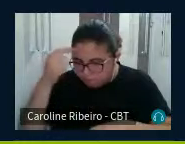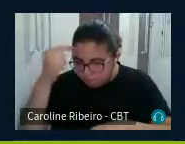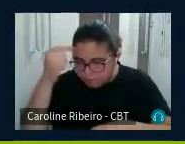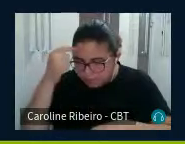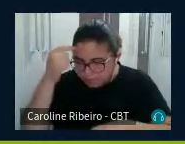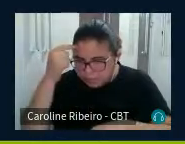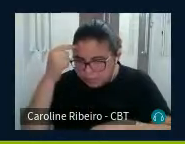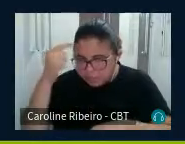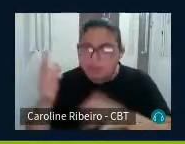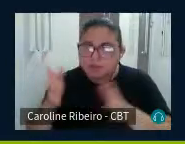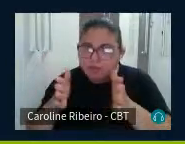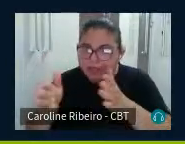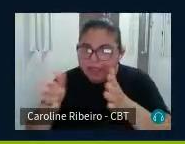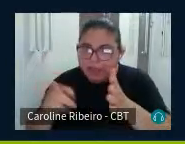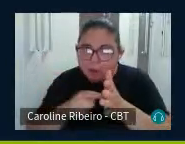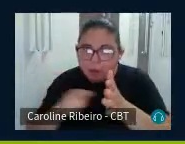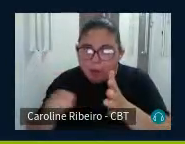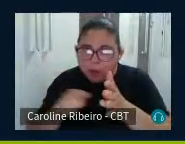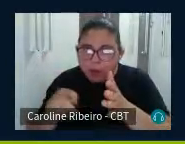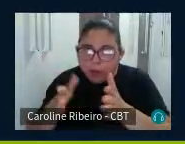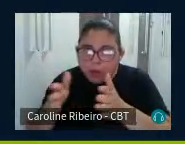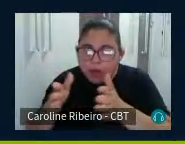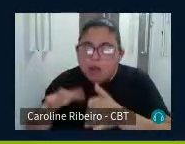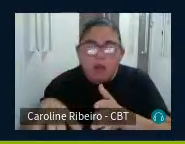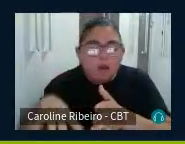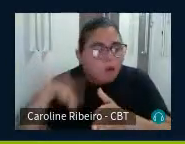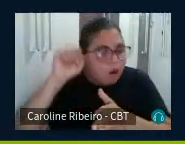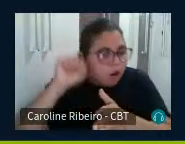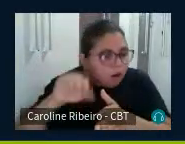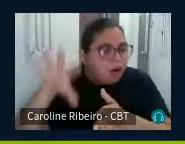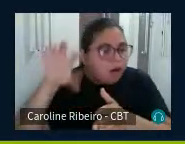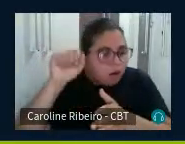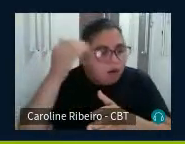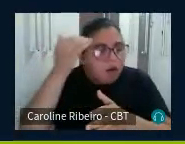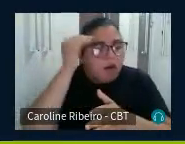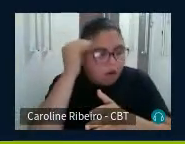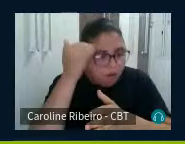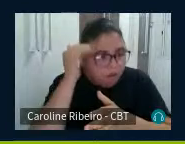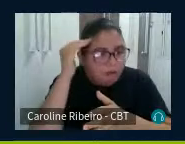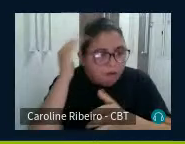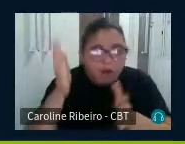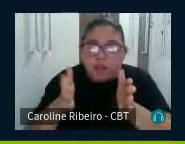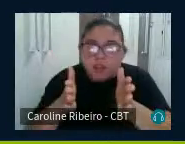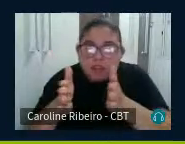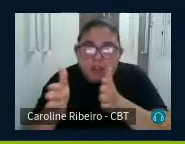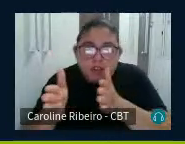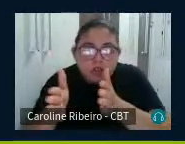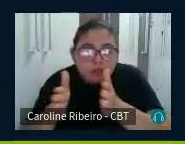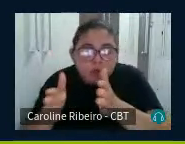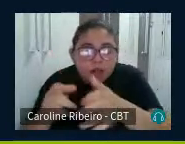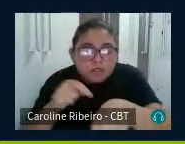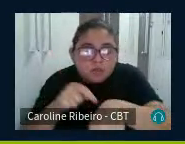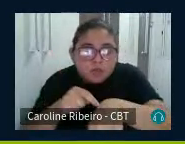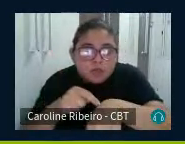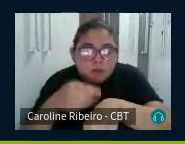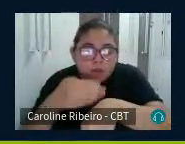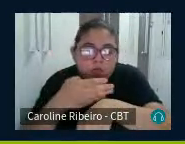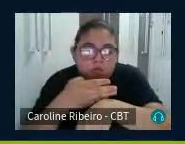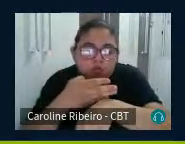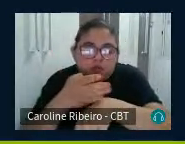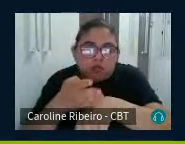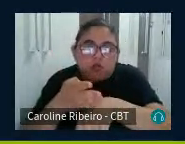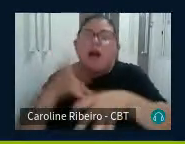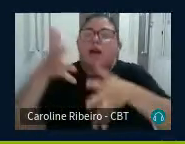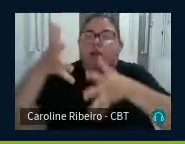um tempo, né, ele escuta, compreende, tem um breve espaço aí, e aí ele volta a